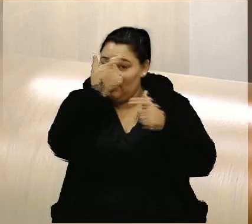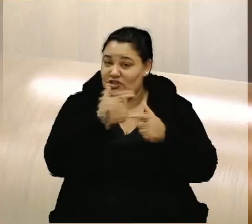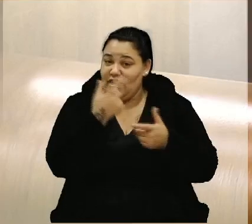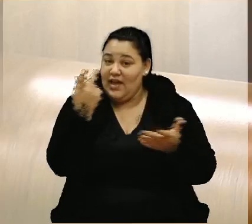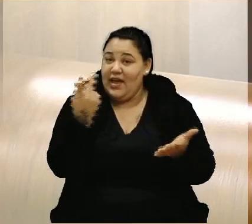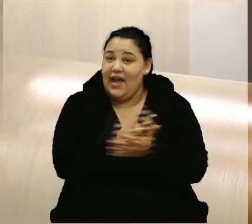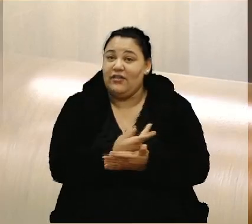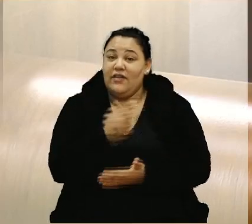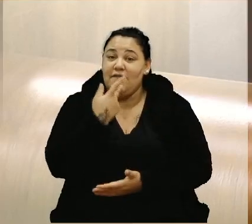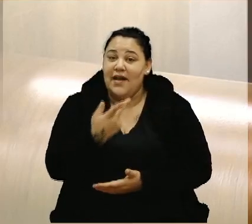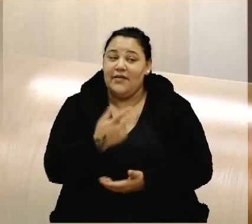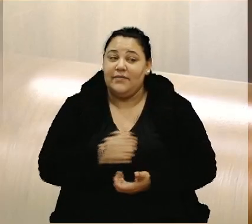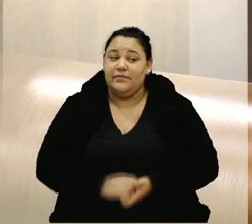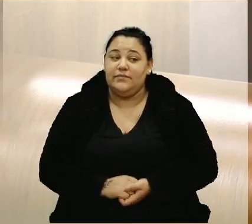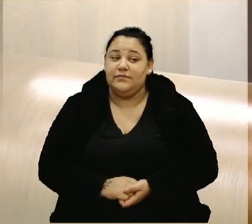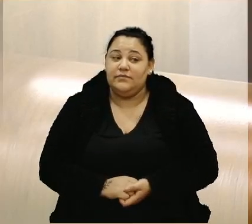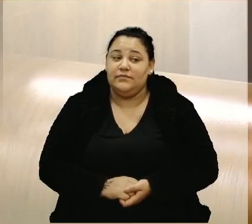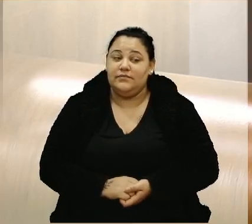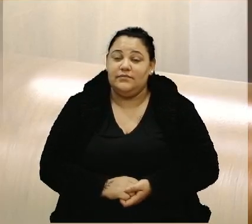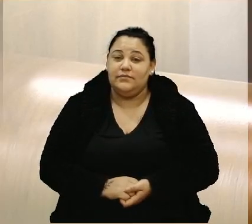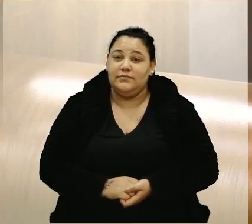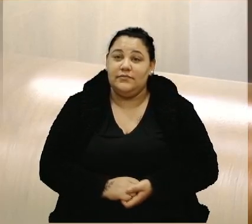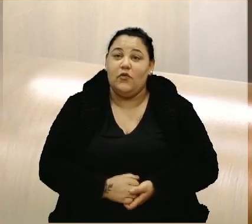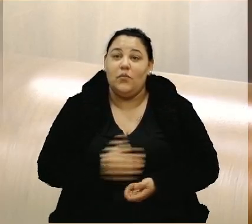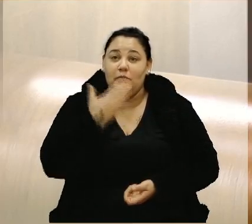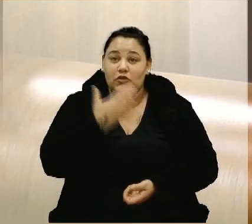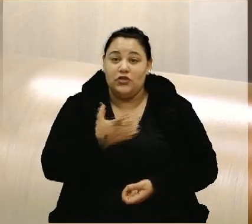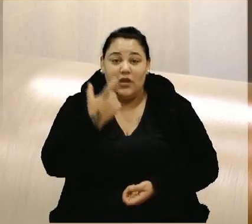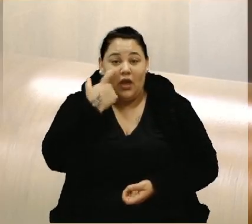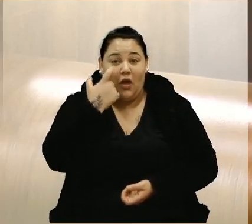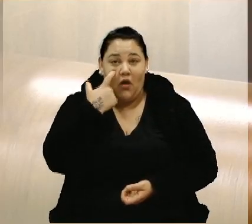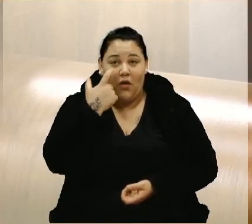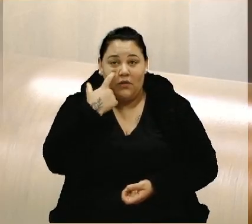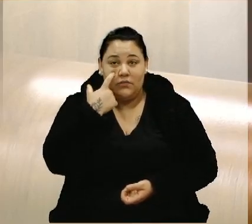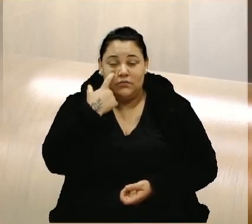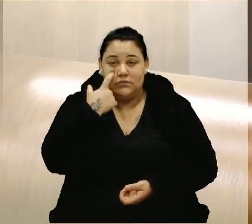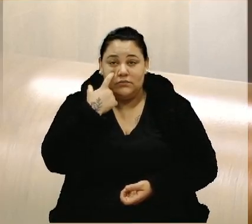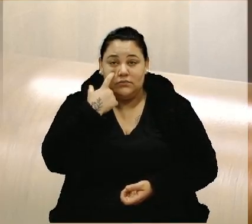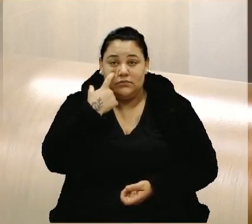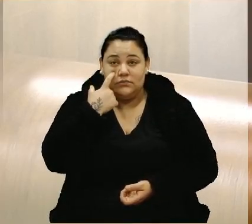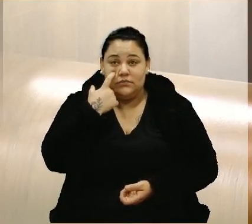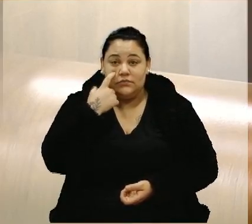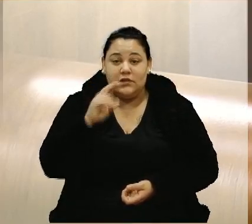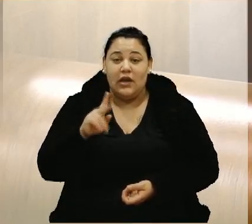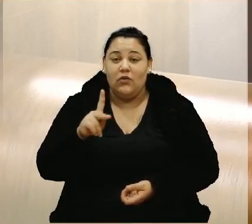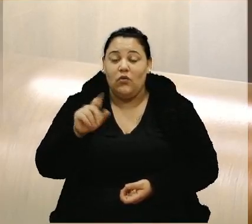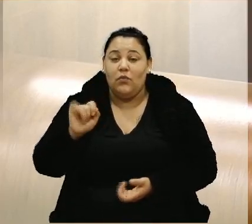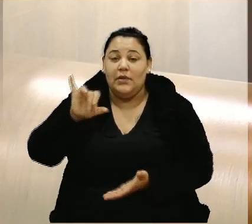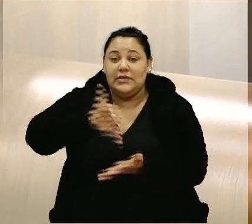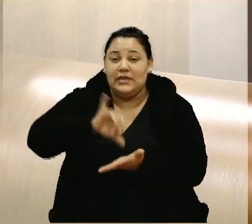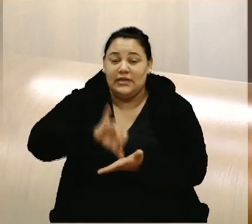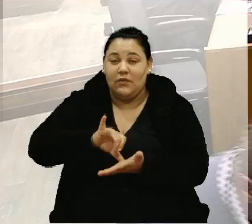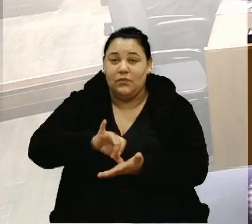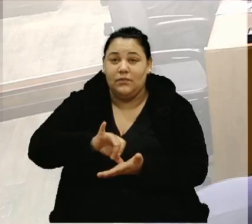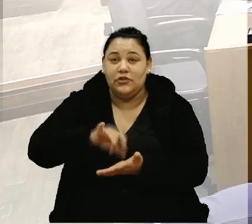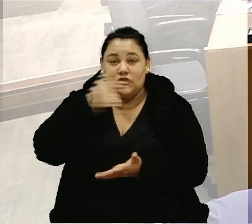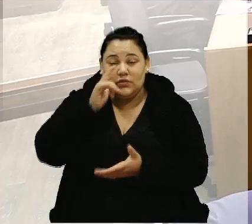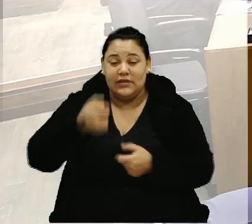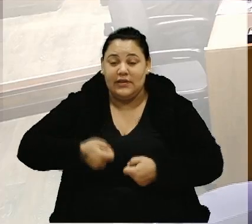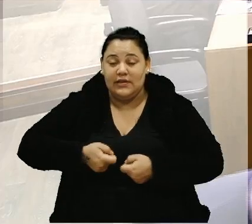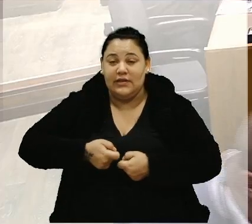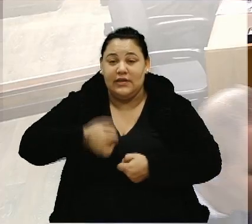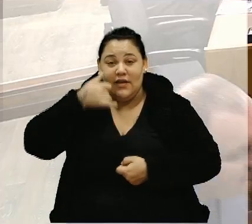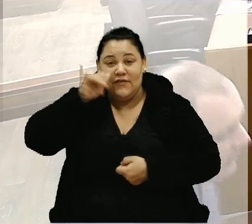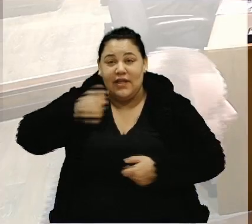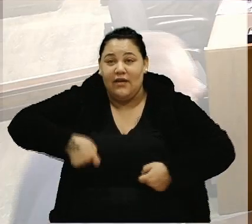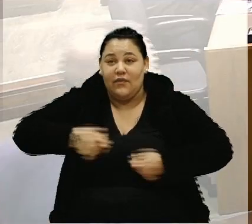por favor. Solicito que seja verificada a questão da acreditação da UPA Central para economizarmos perto de 500 mil por mês. Obrigado.